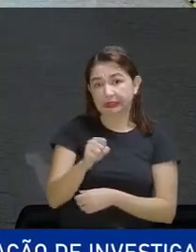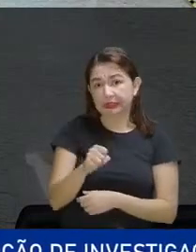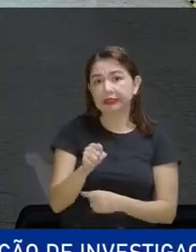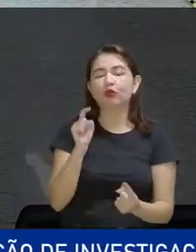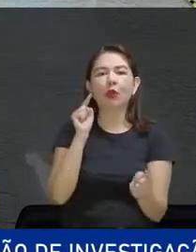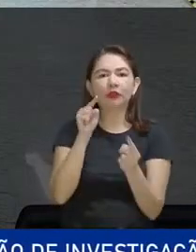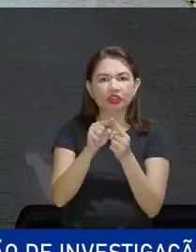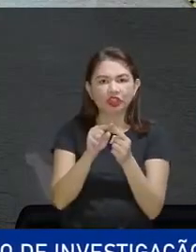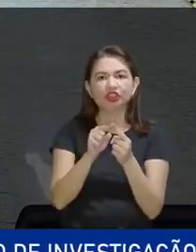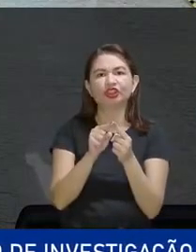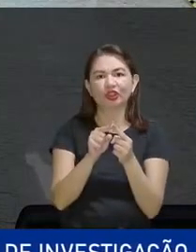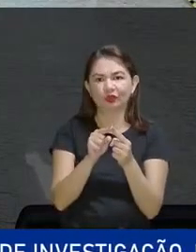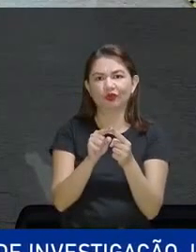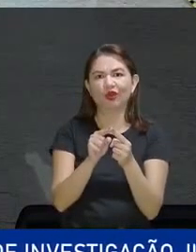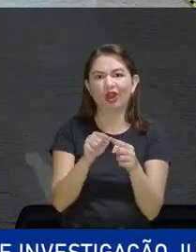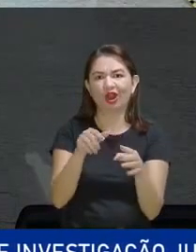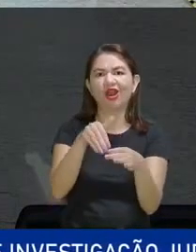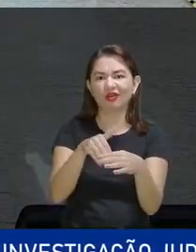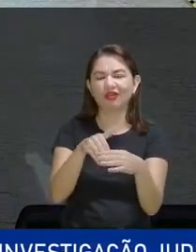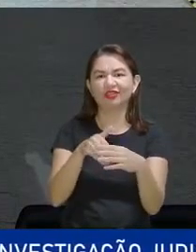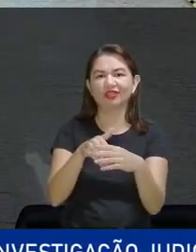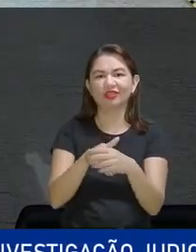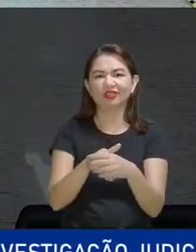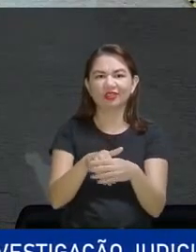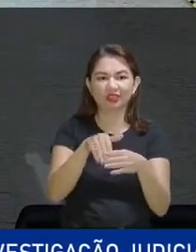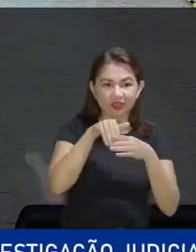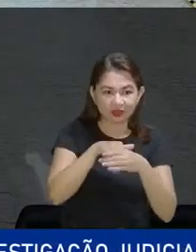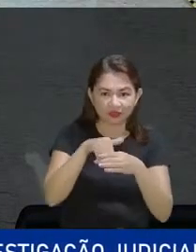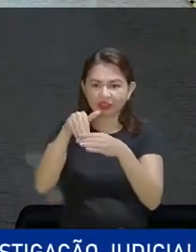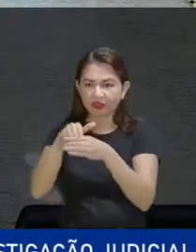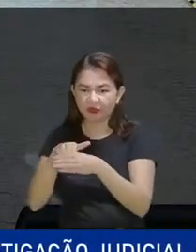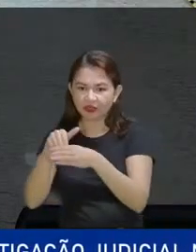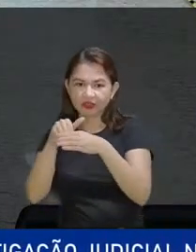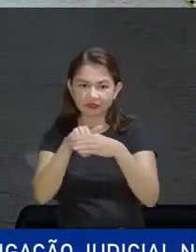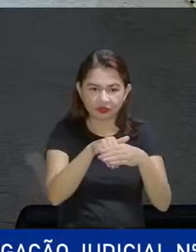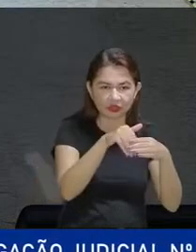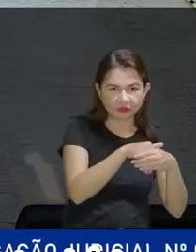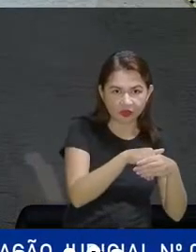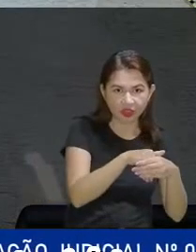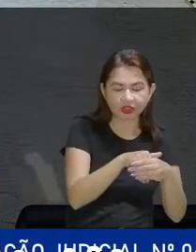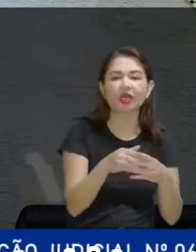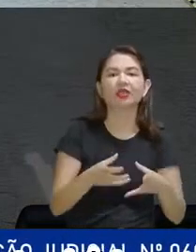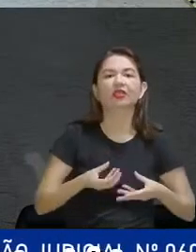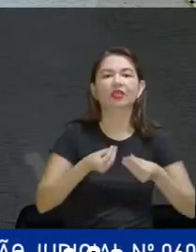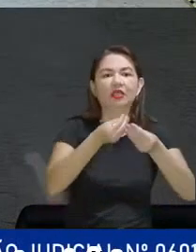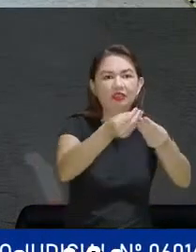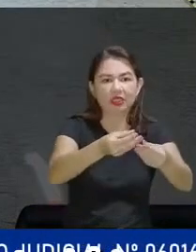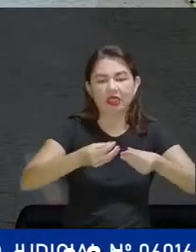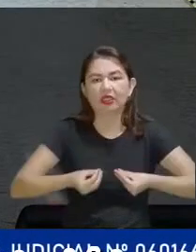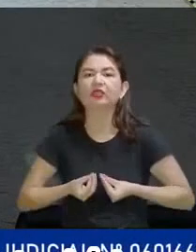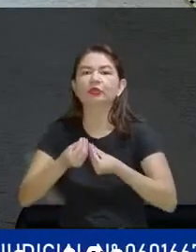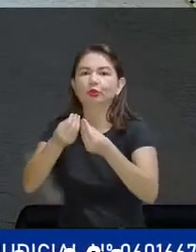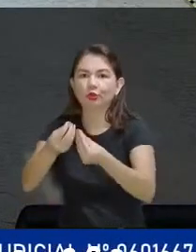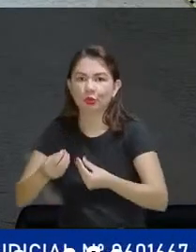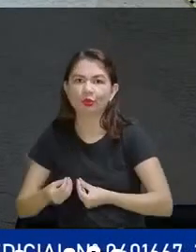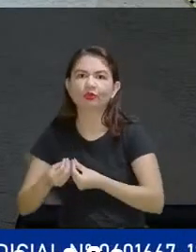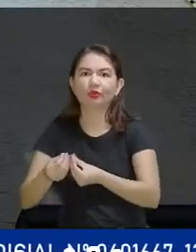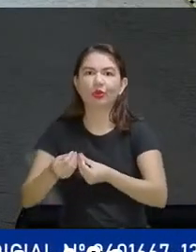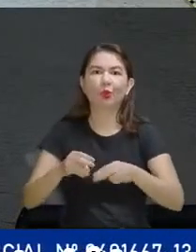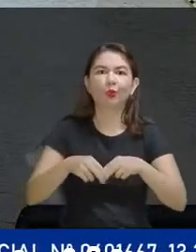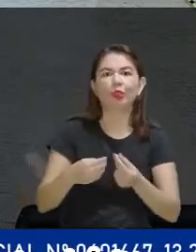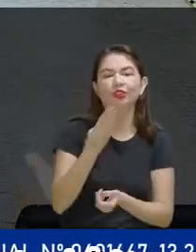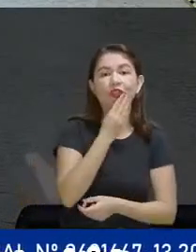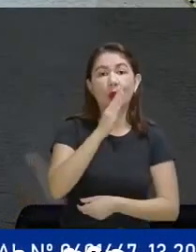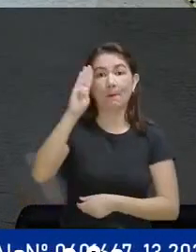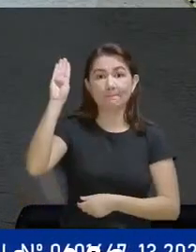eleitorais para beneficiar a candidatura de Fábio Jucá. Para tanto, utilizou-se de